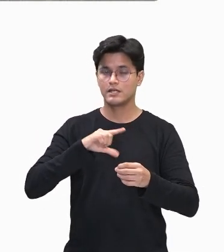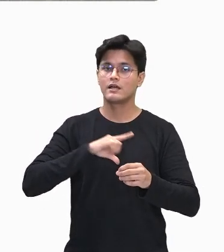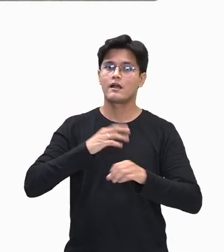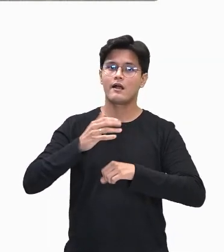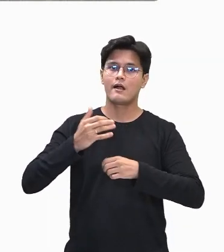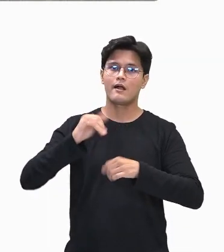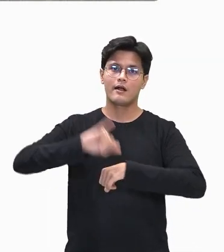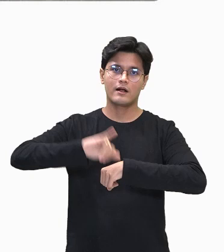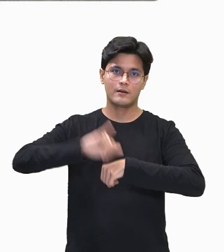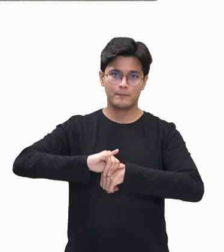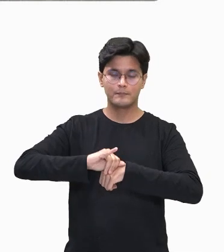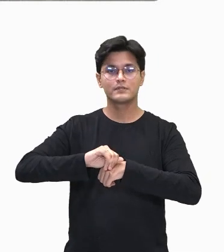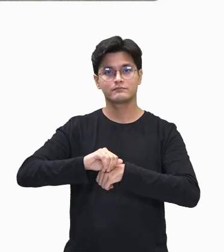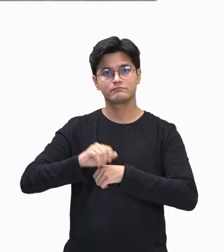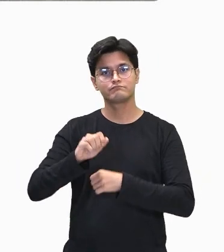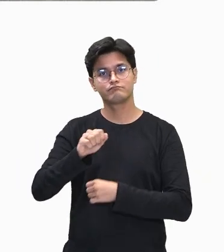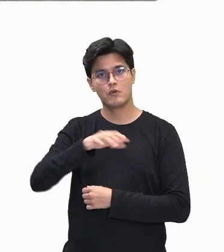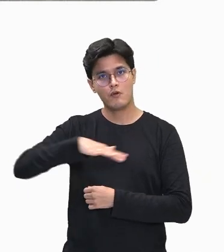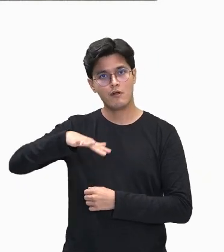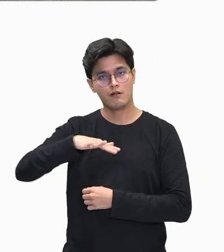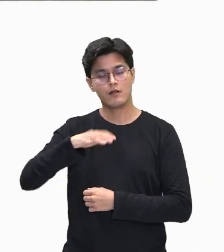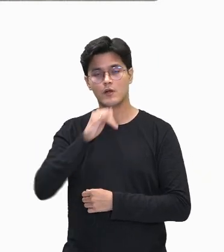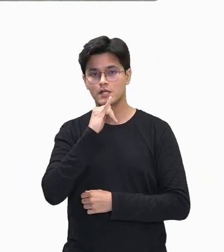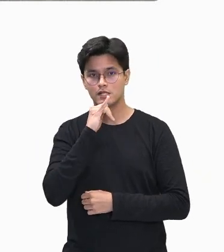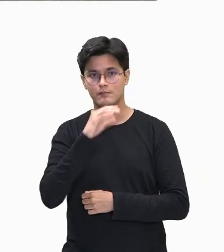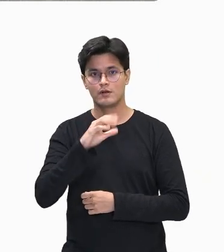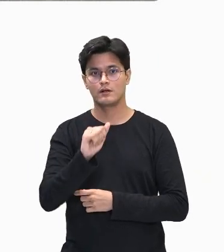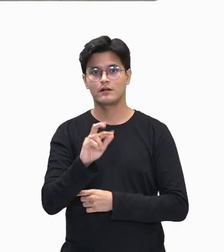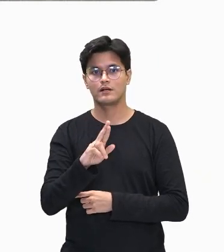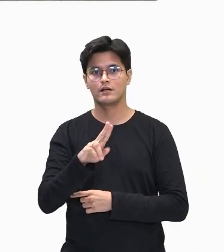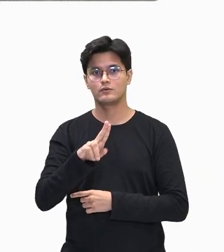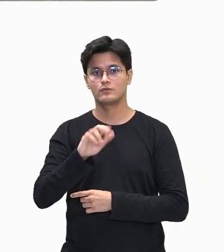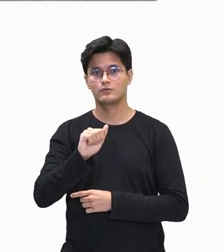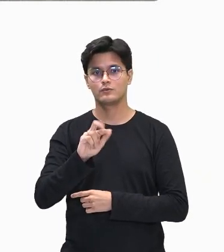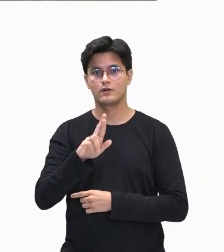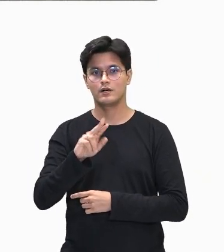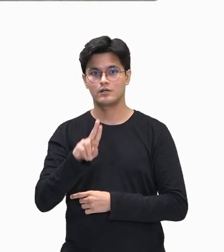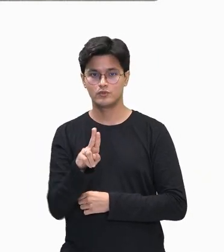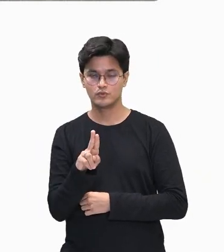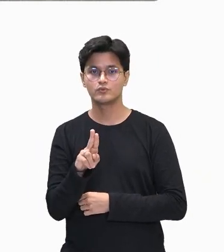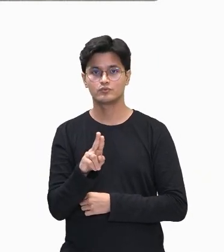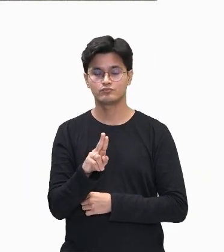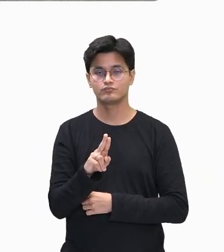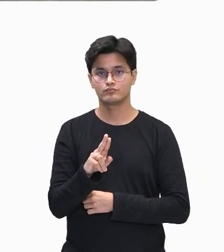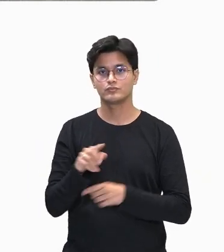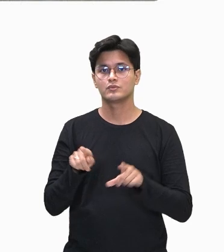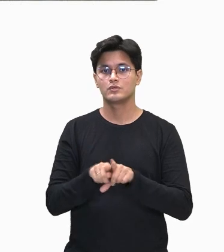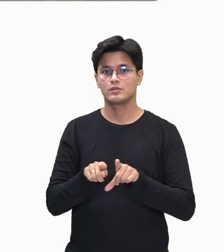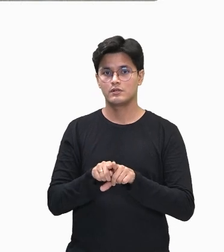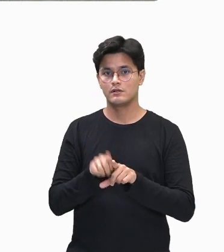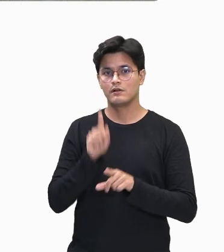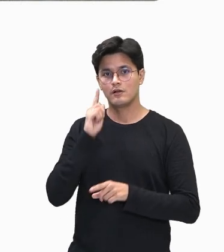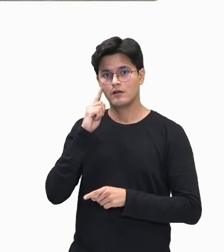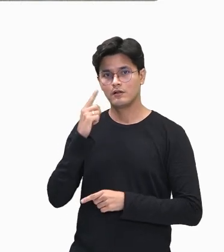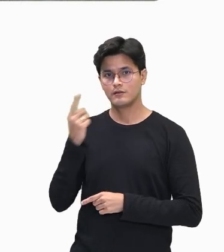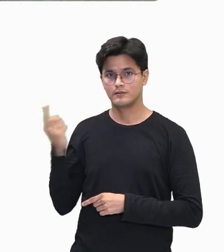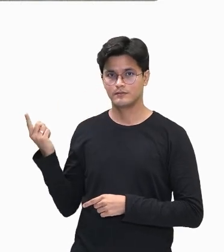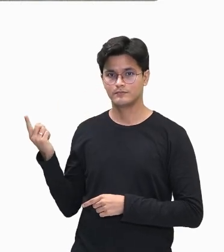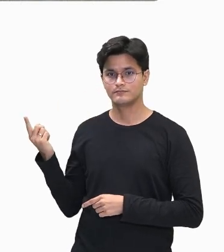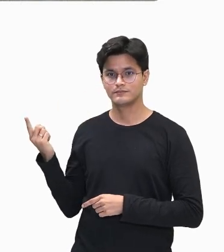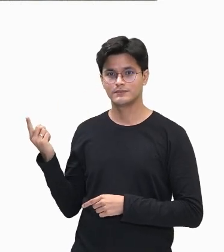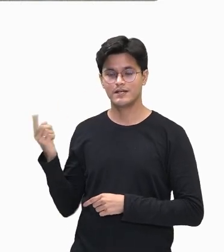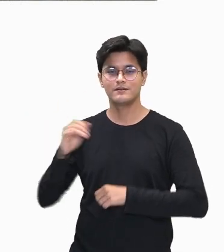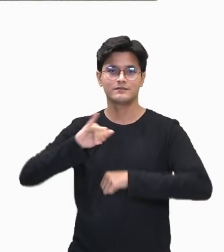como exemplo Caruaru, né, lá na Paraíba, né, onde é considerada lá a capital do